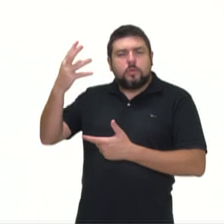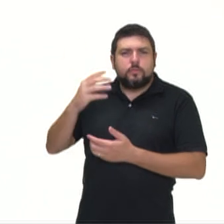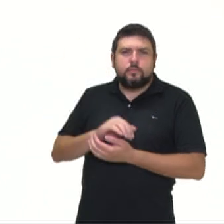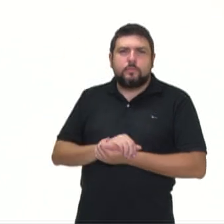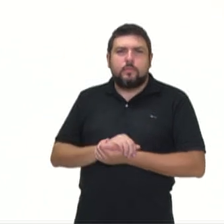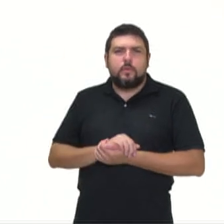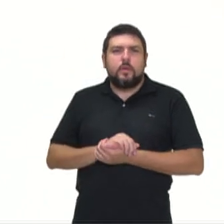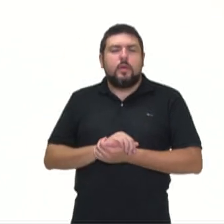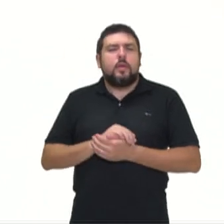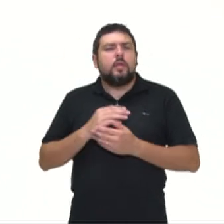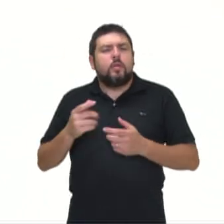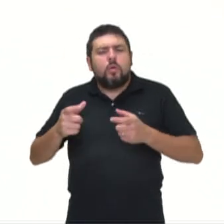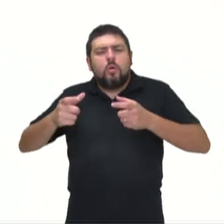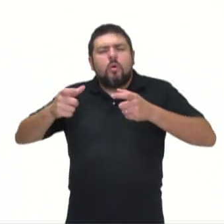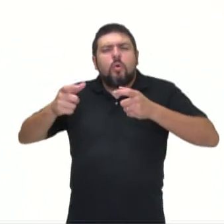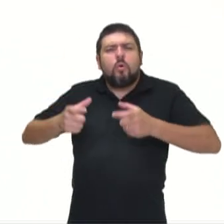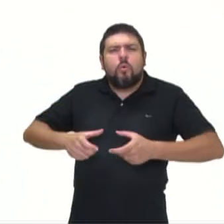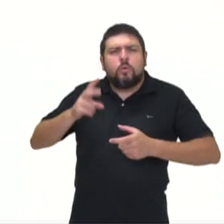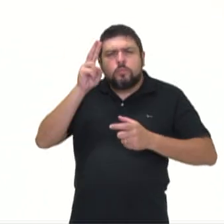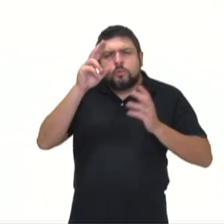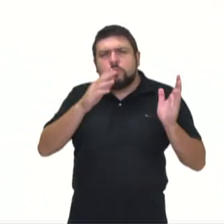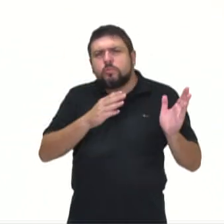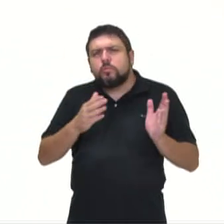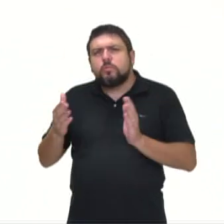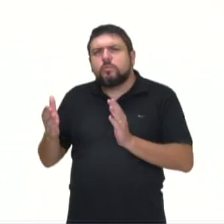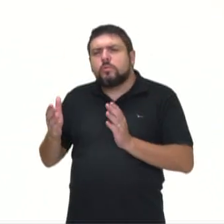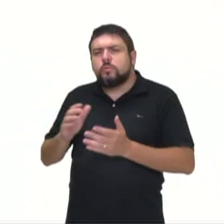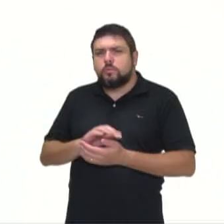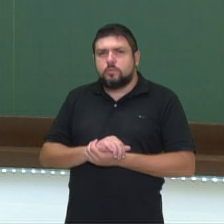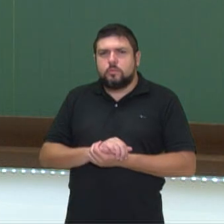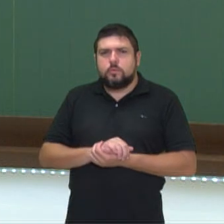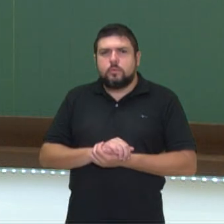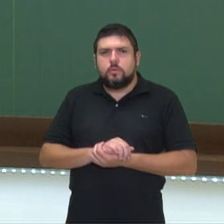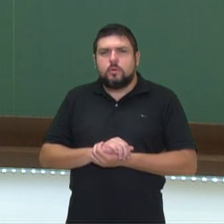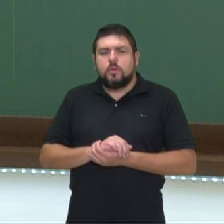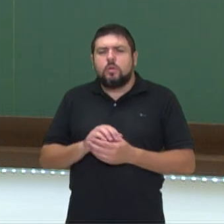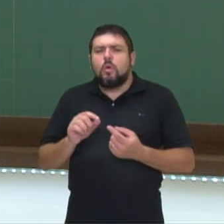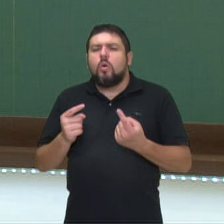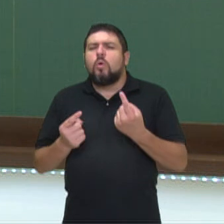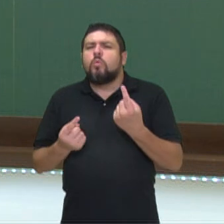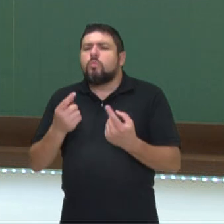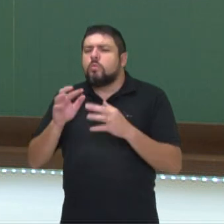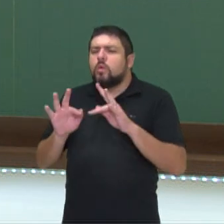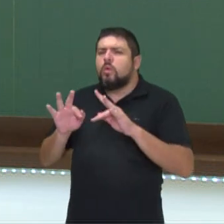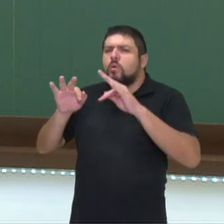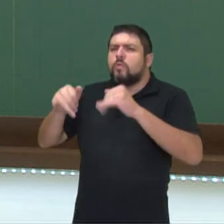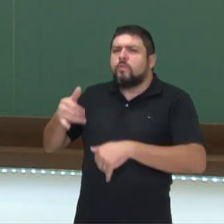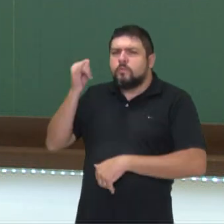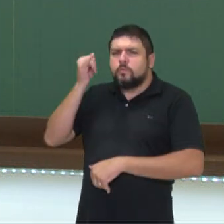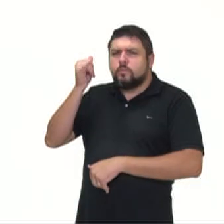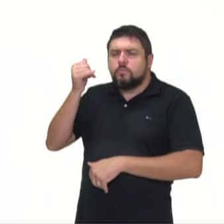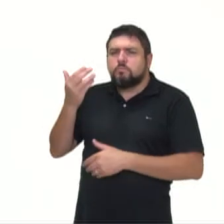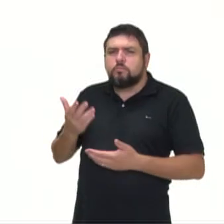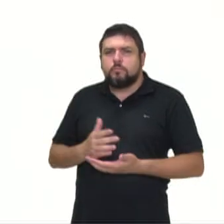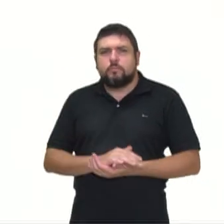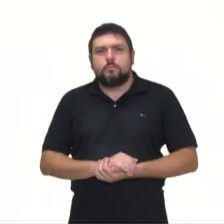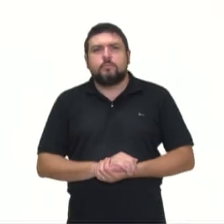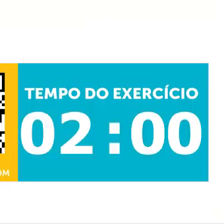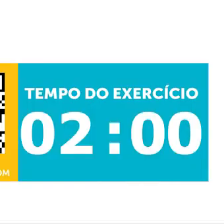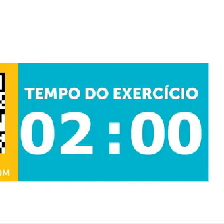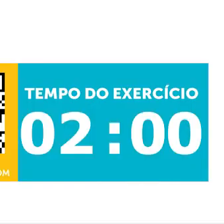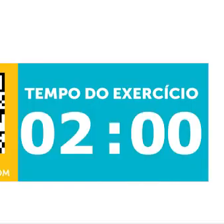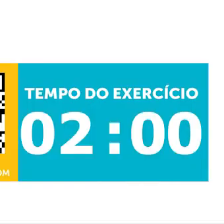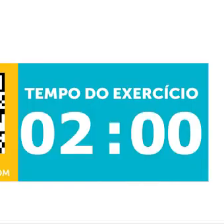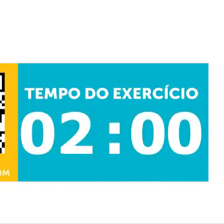Identifique esse elemento estrutural da narrativa no conto lido. Então, qual é o desfecho deste conto?